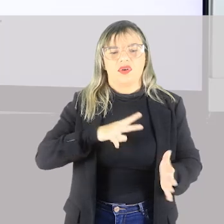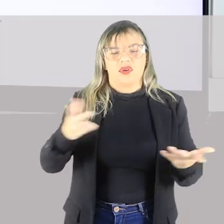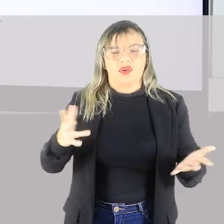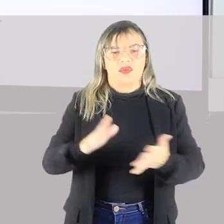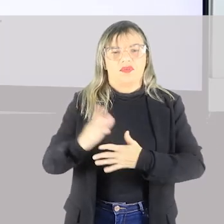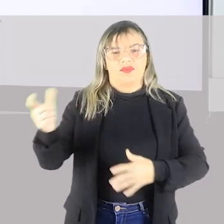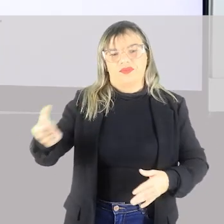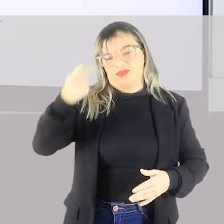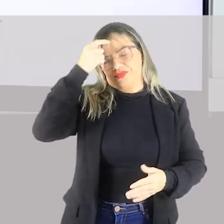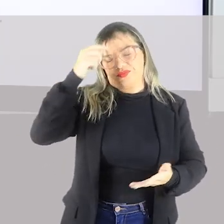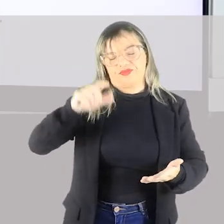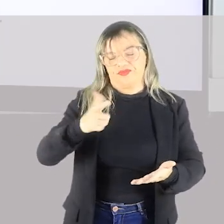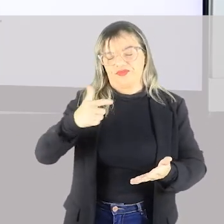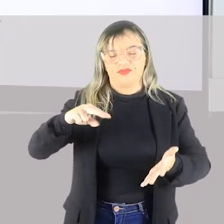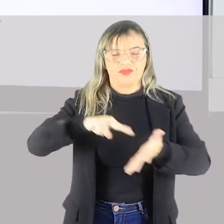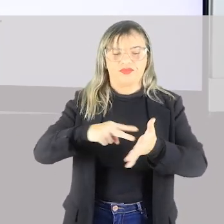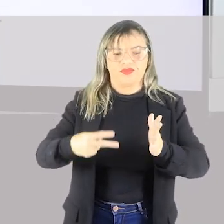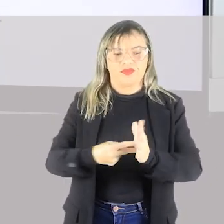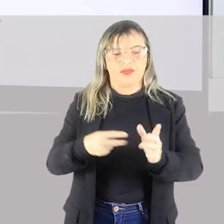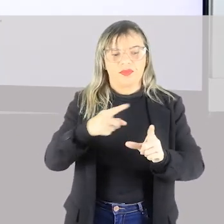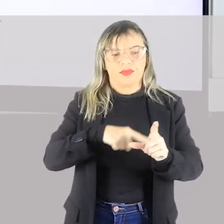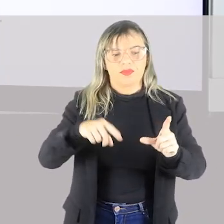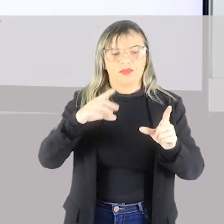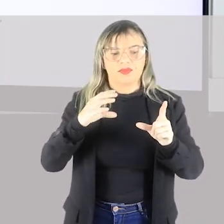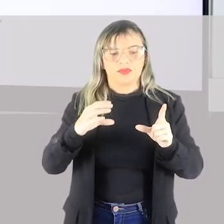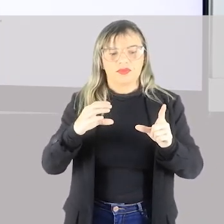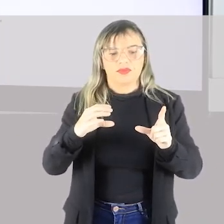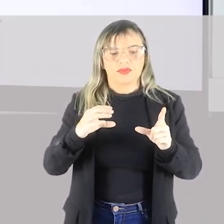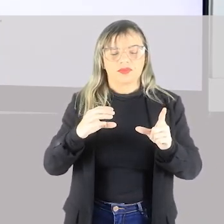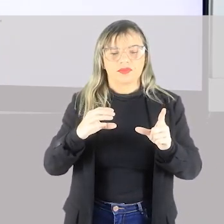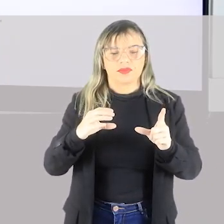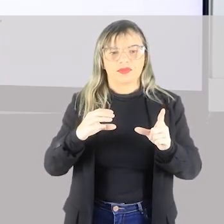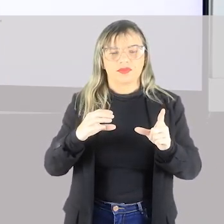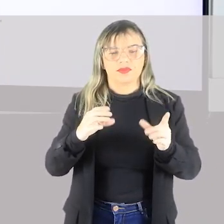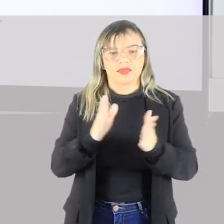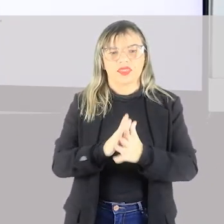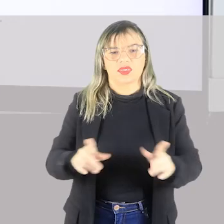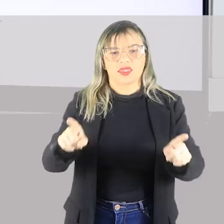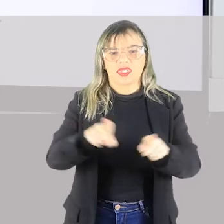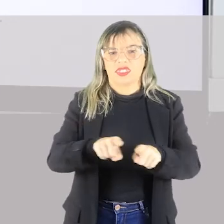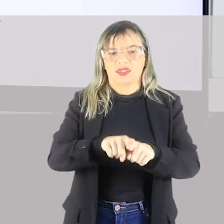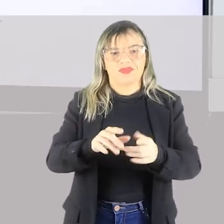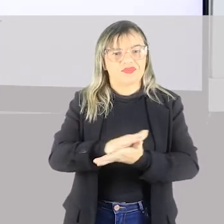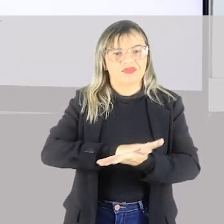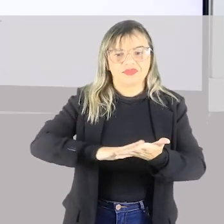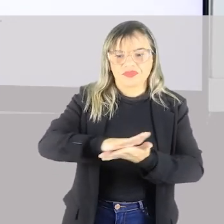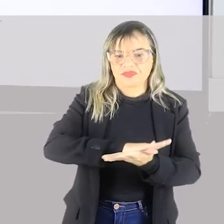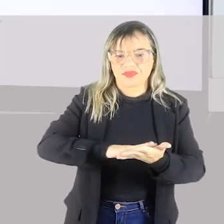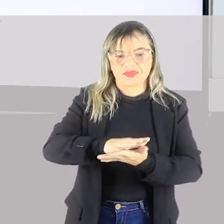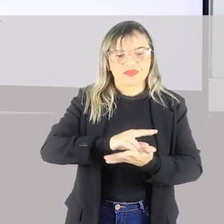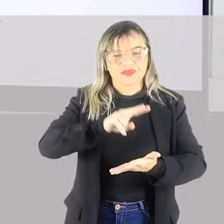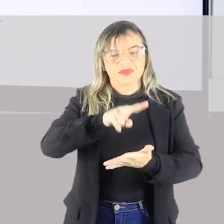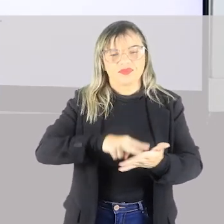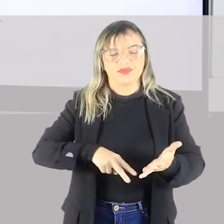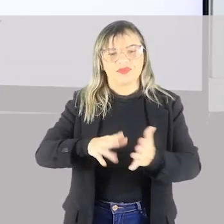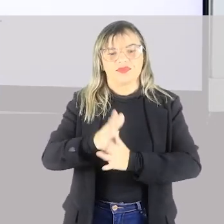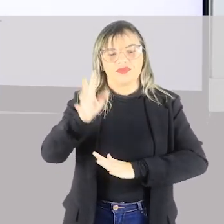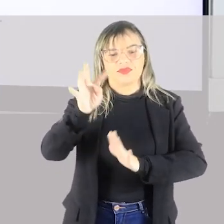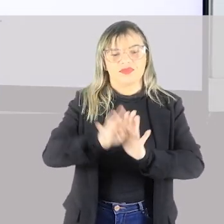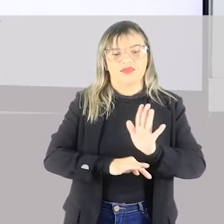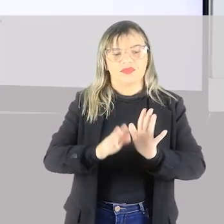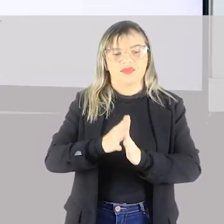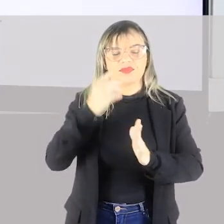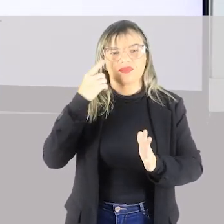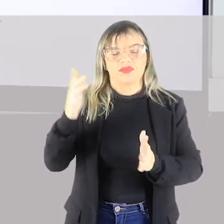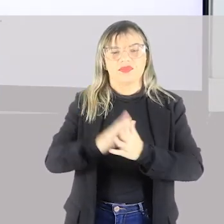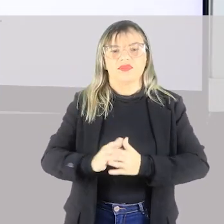consciente. Não faz sentido. Adensamento das áreas de comércio também não tem nada a ver com o que a gente leu no texto. O texto está falando